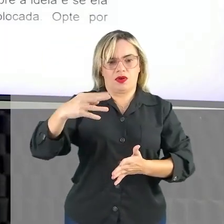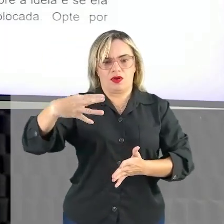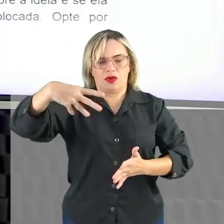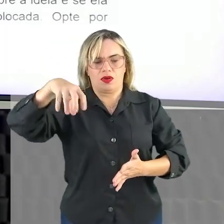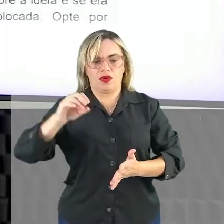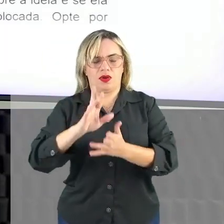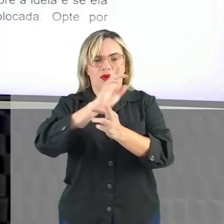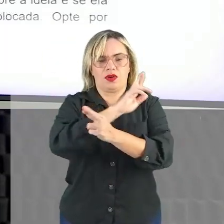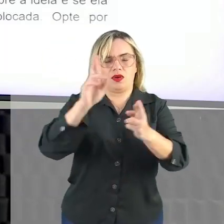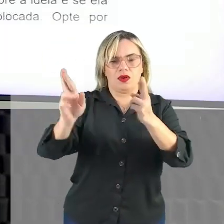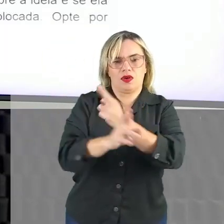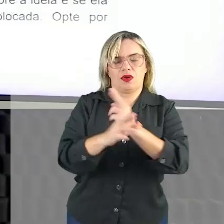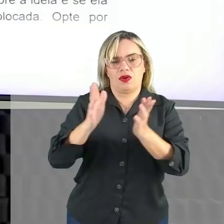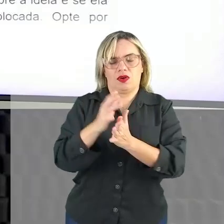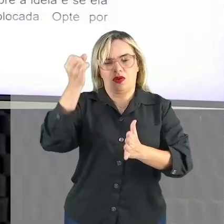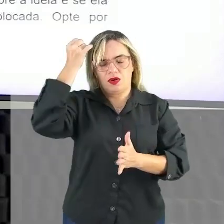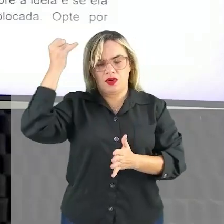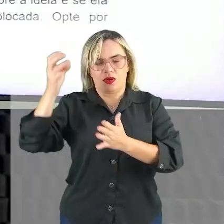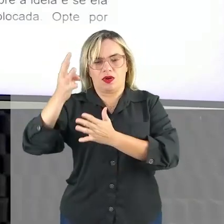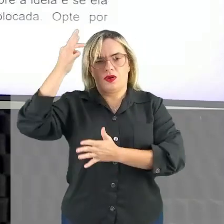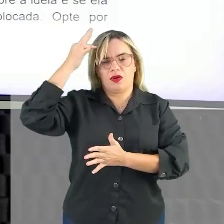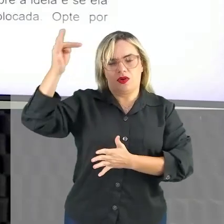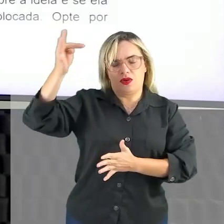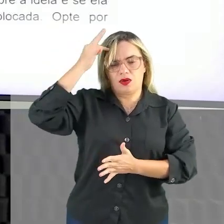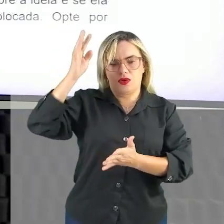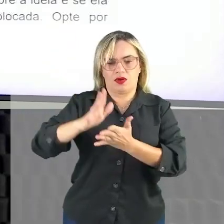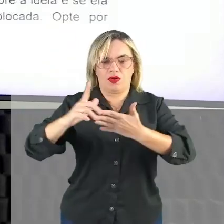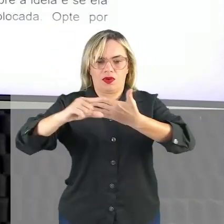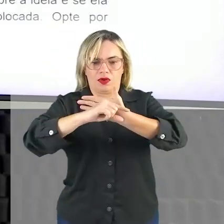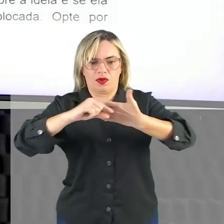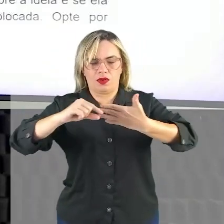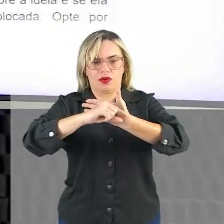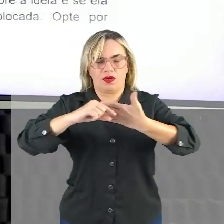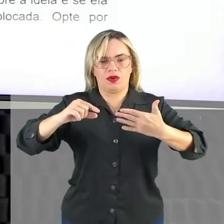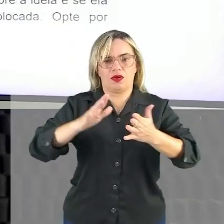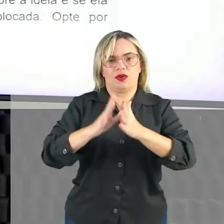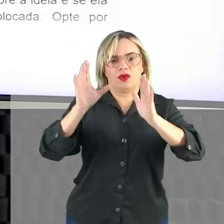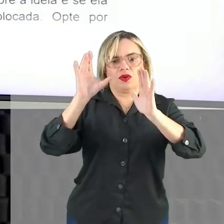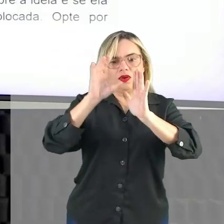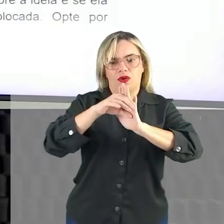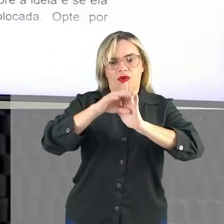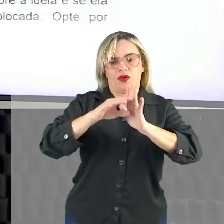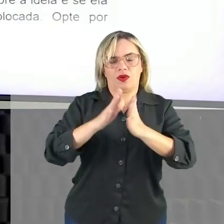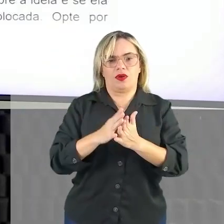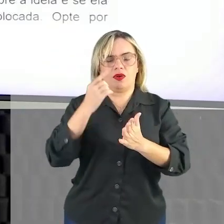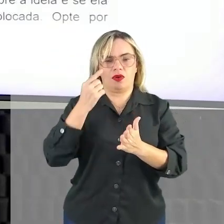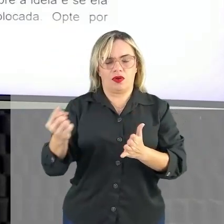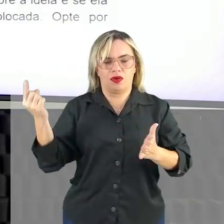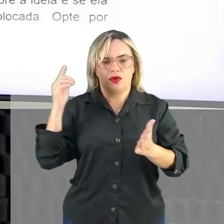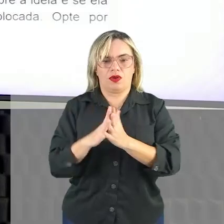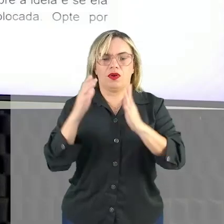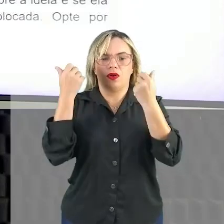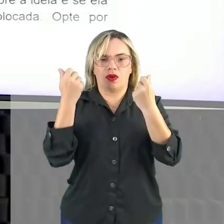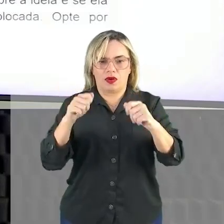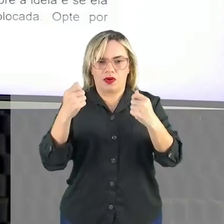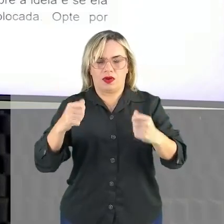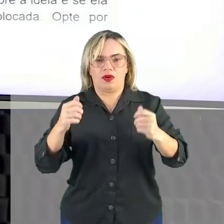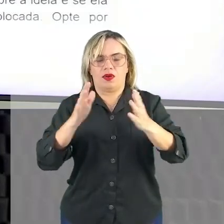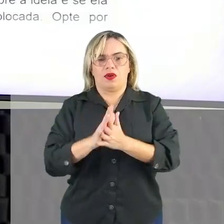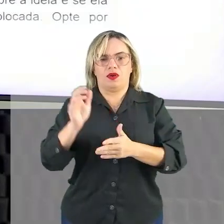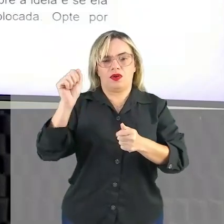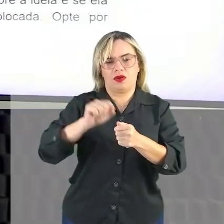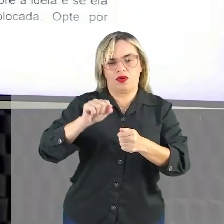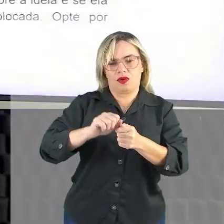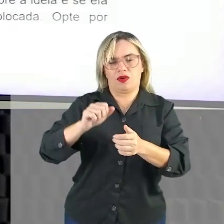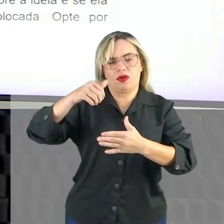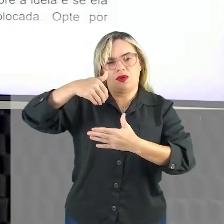relaciona as ideias de teóricos, de autores e de conceitos. E aqui eu preciso dizer para vocês uma